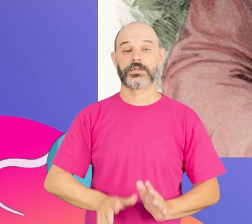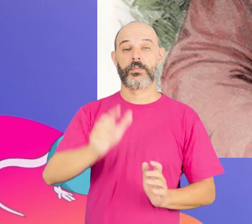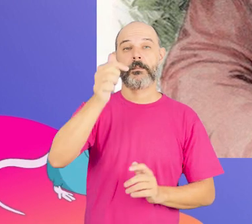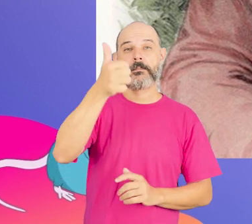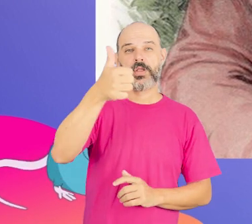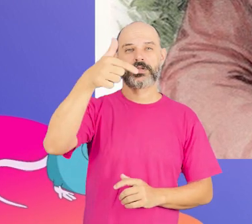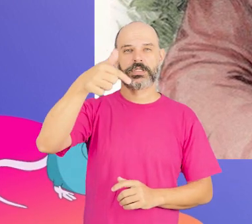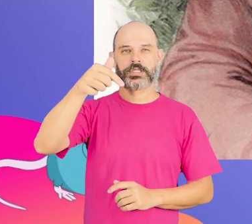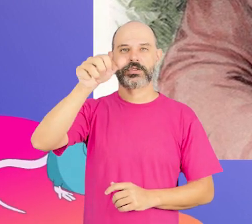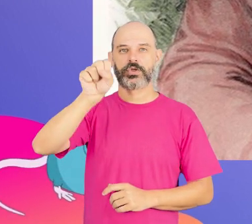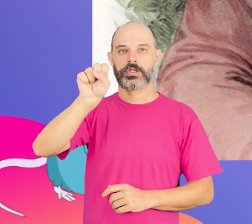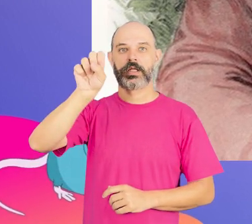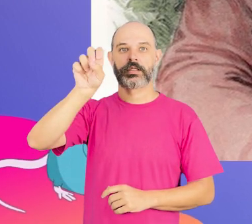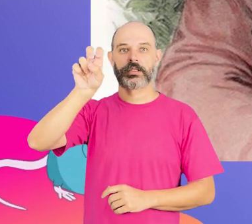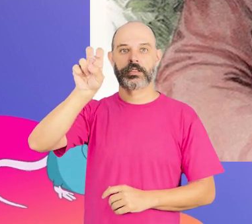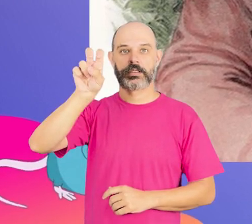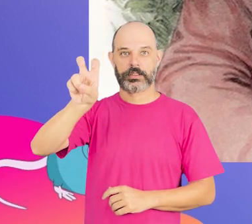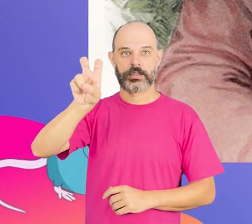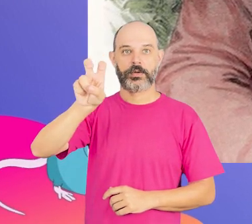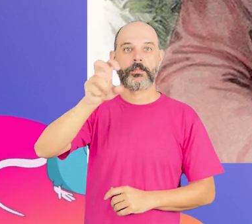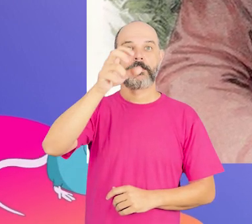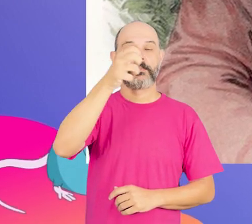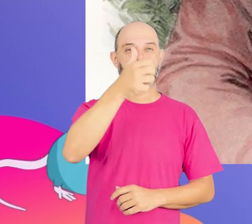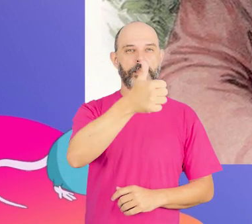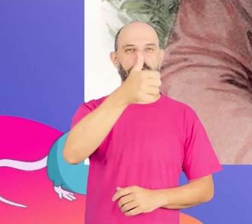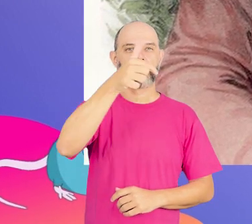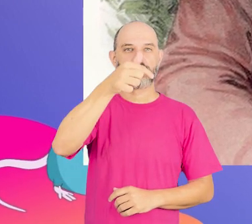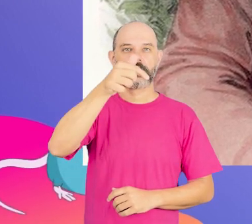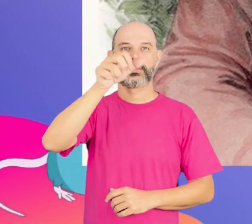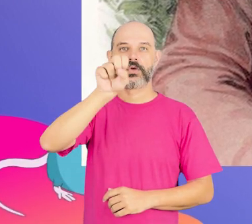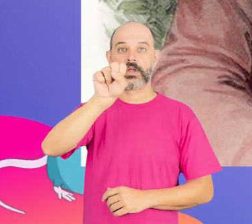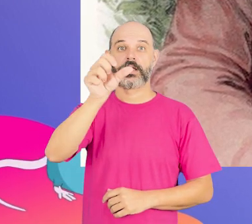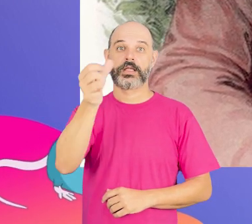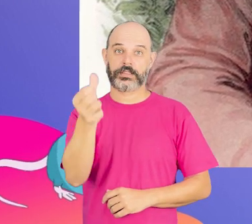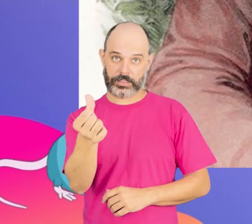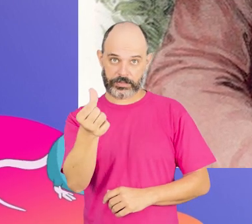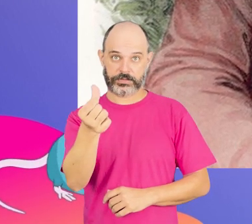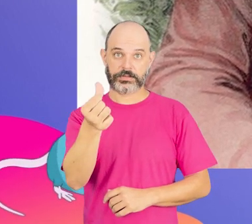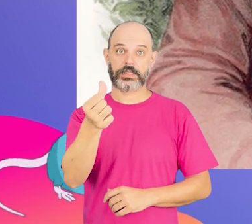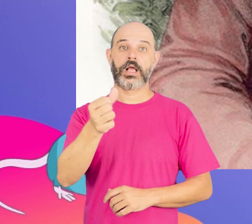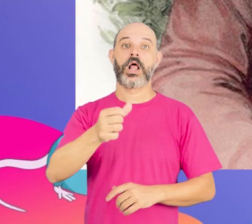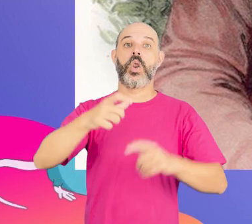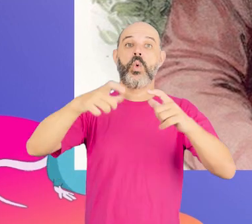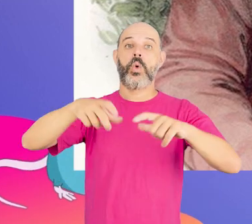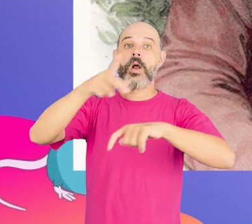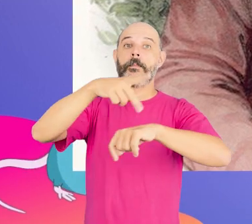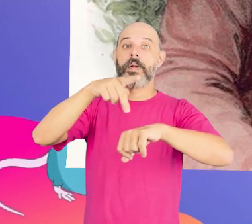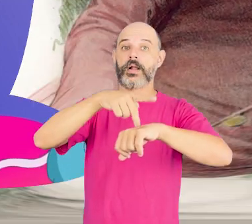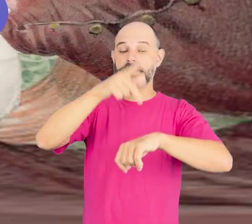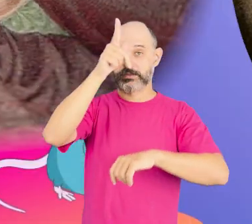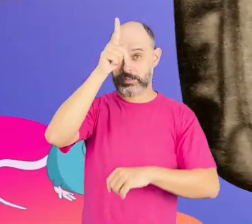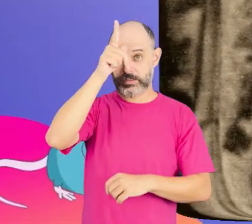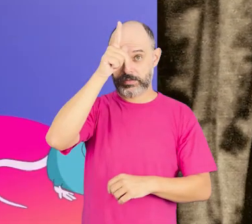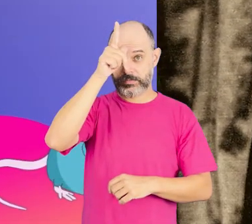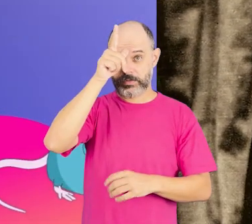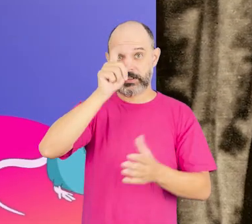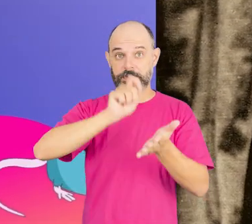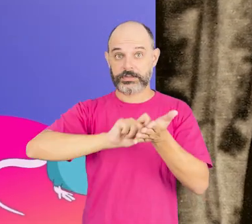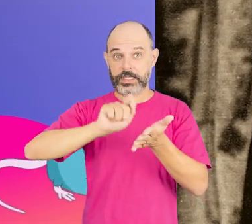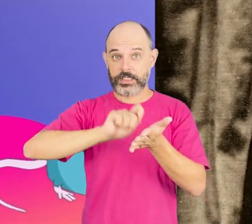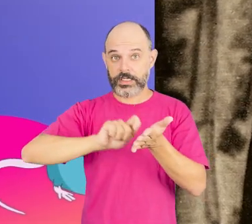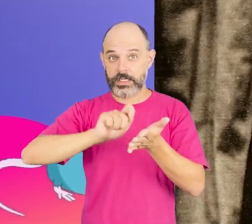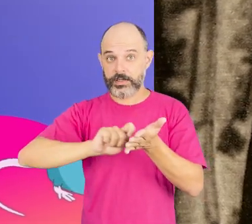em 1785 e 1786, respectivamente, na Alemanha.